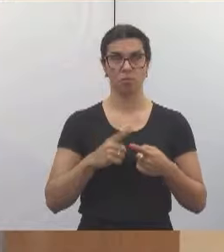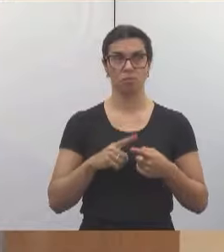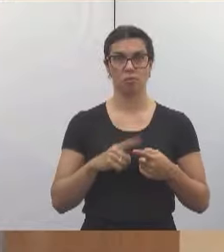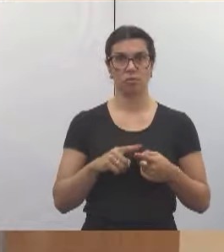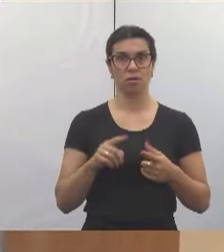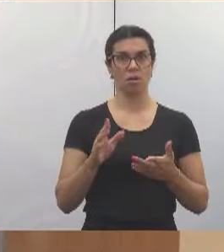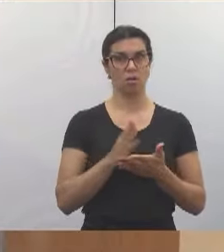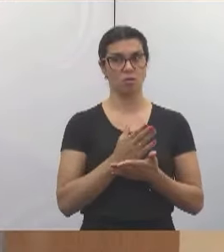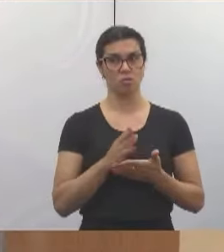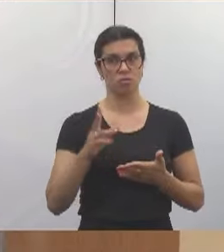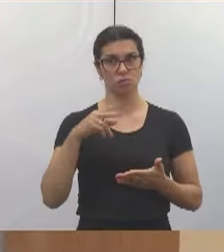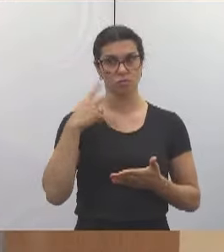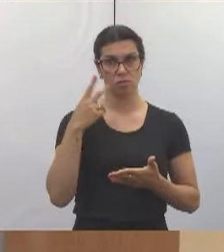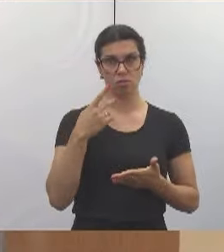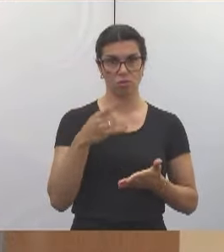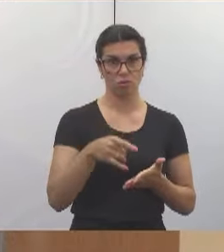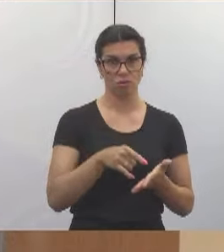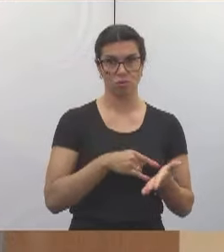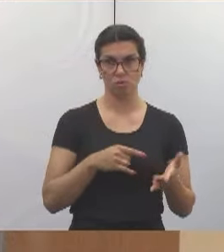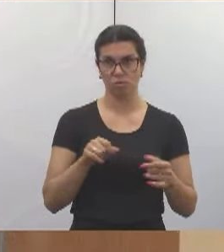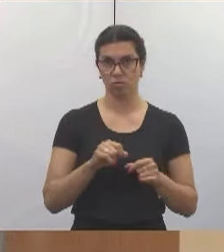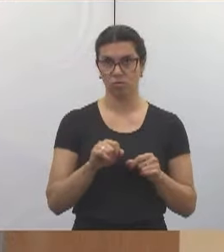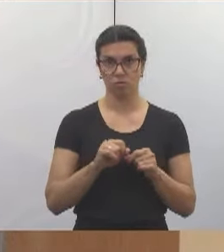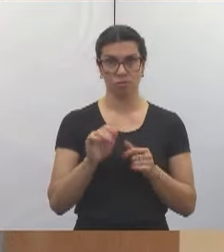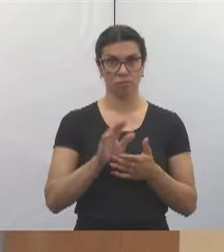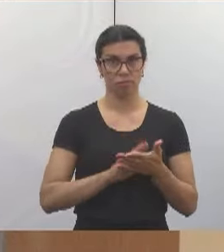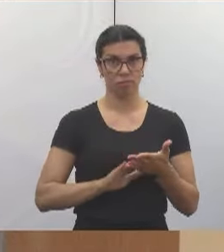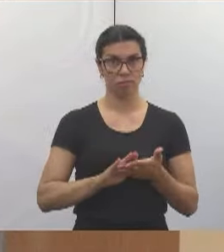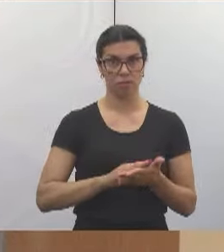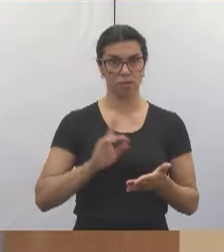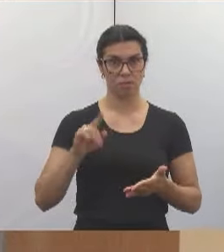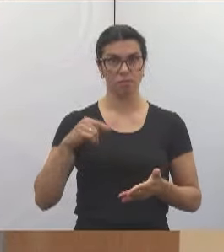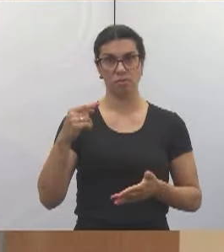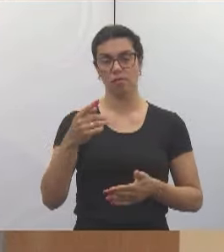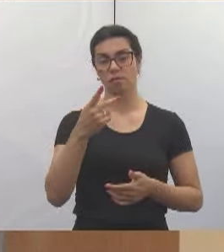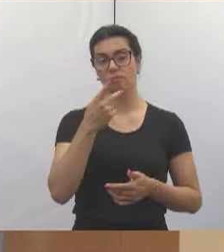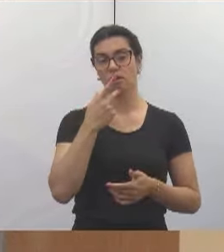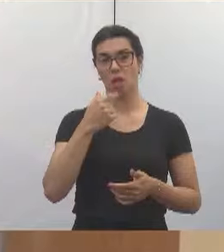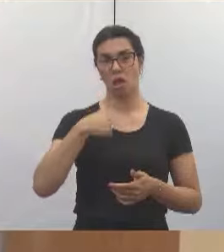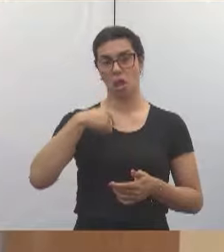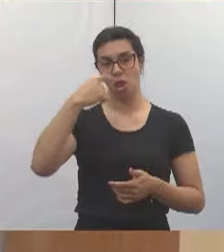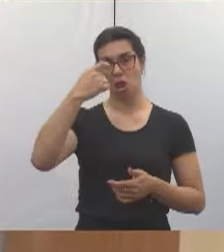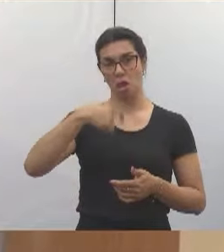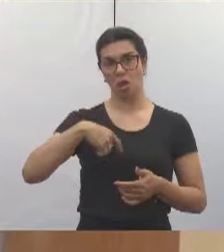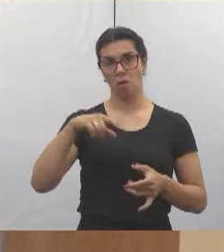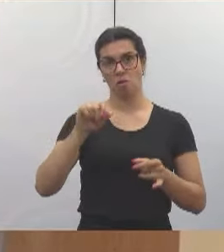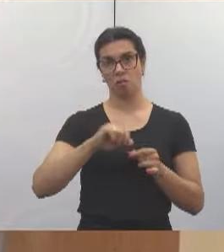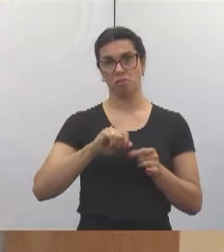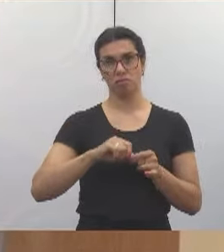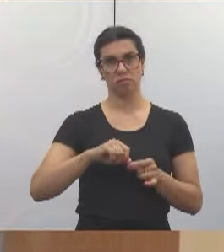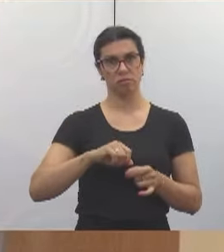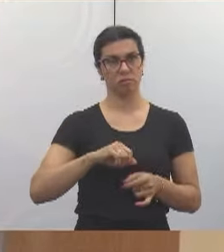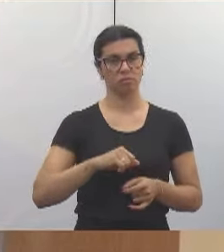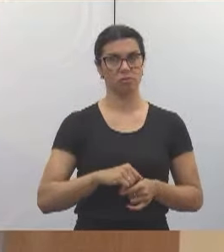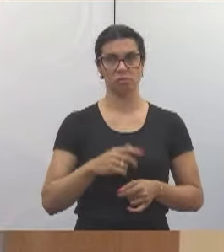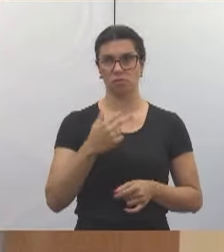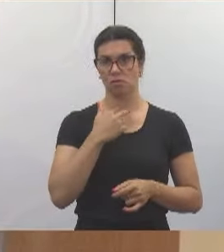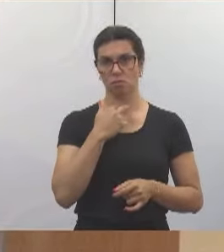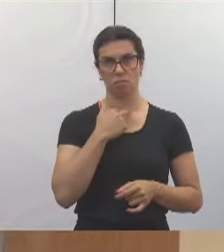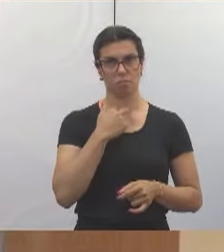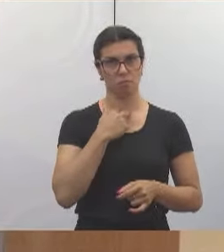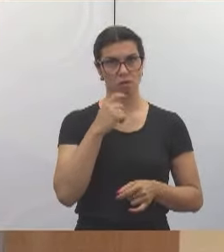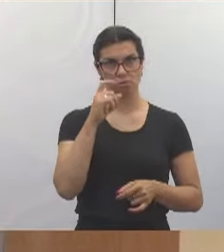e depois vai e fala que ele que fez. Então, vou deixar aqui claro para os vereadores que não vem mentir, não, porque aqui... Ô,